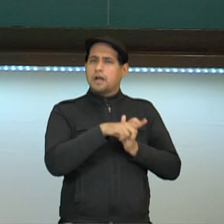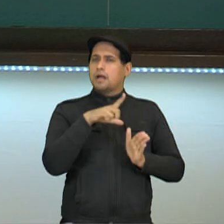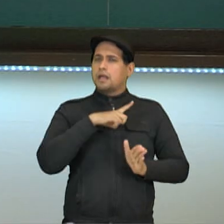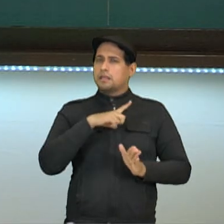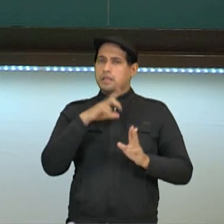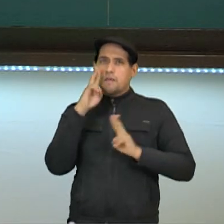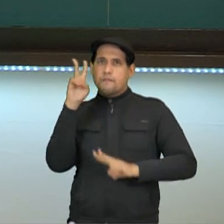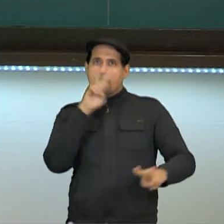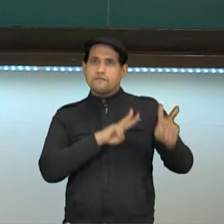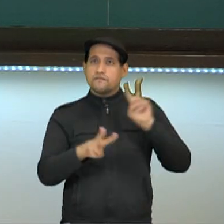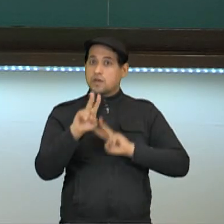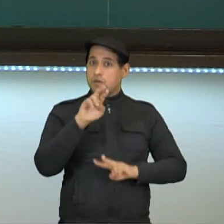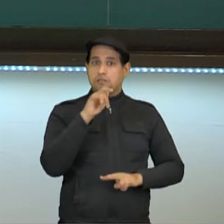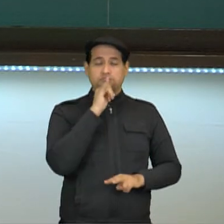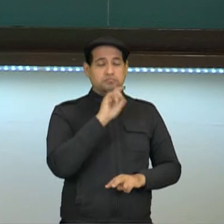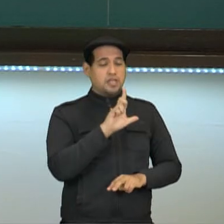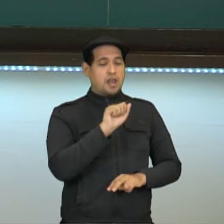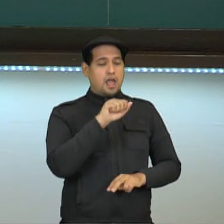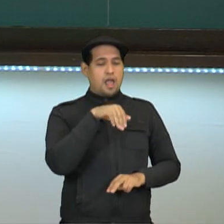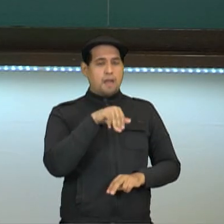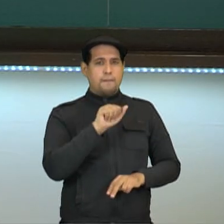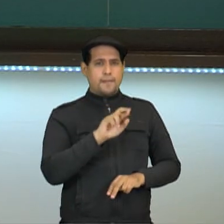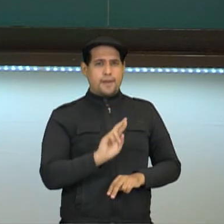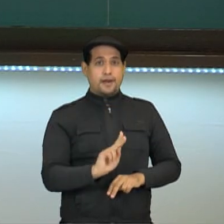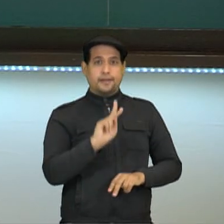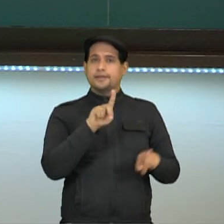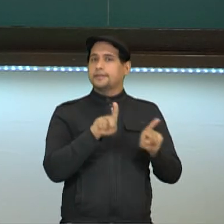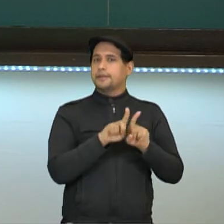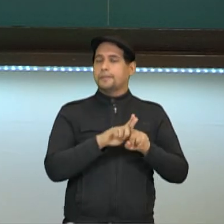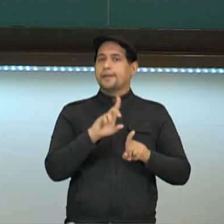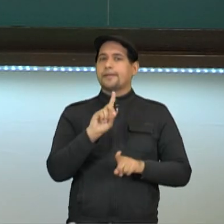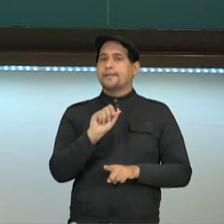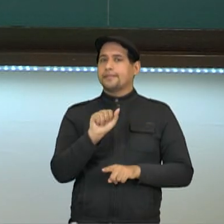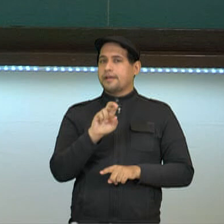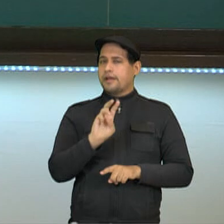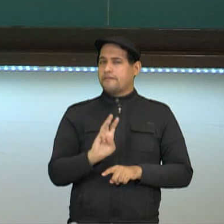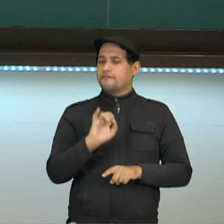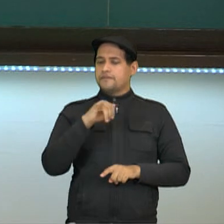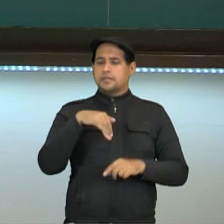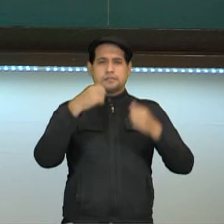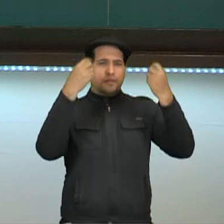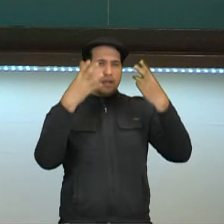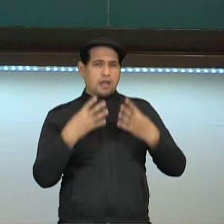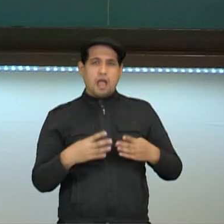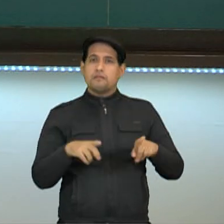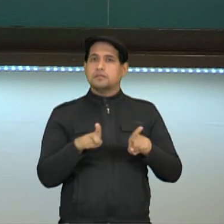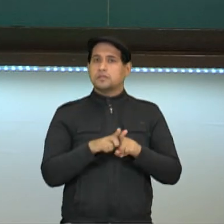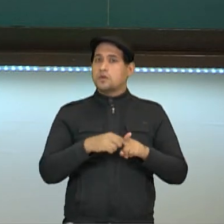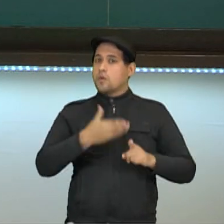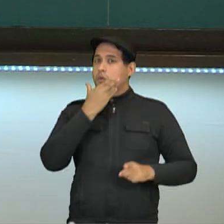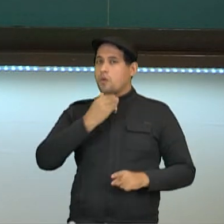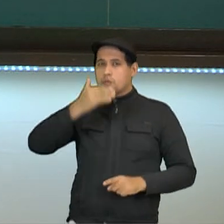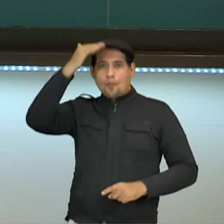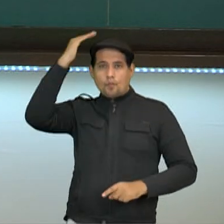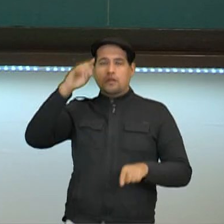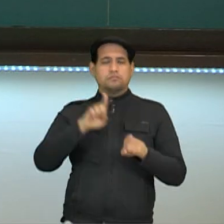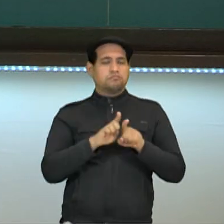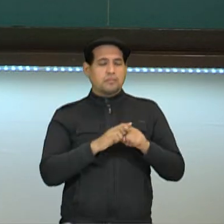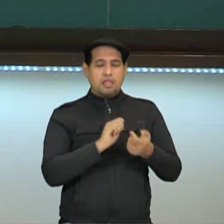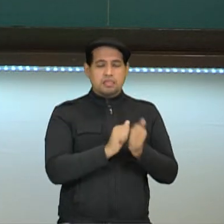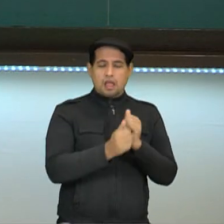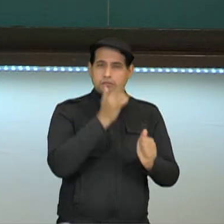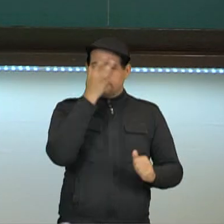visão igual, tanto Lamarck quanto Darwin falavam da importância do meio ambiente na adaptação dos